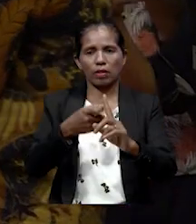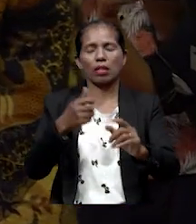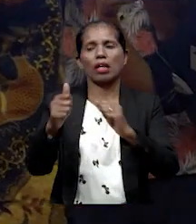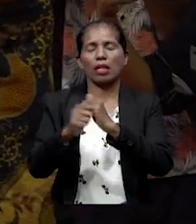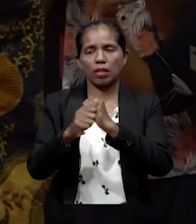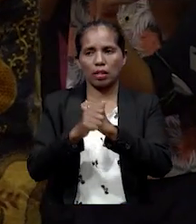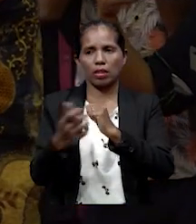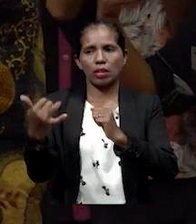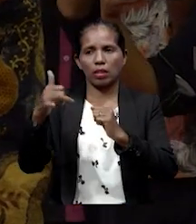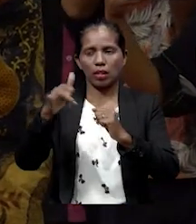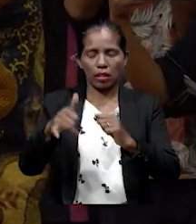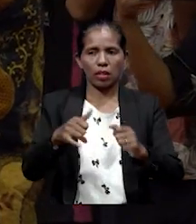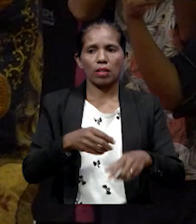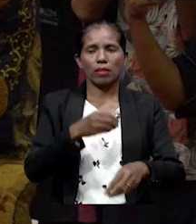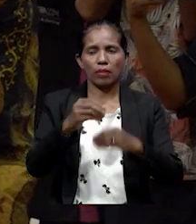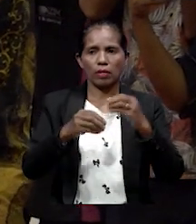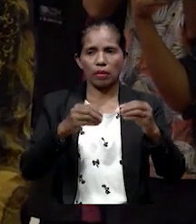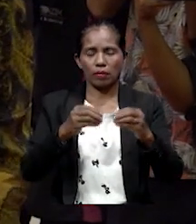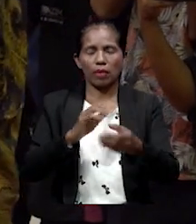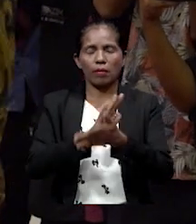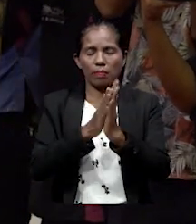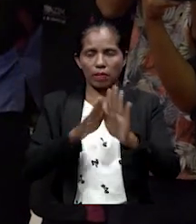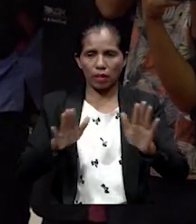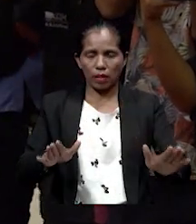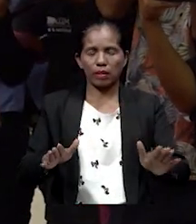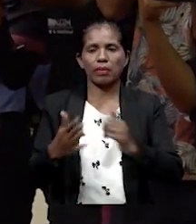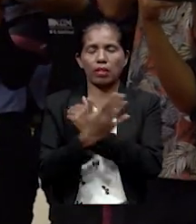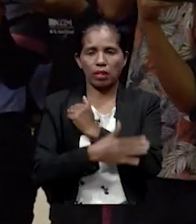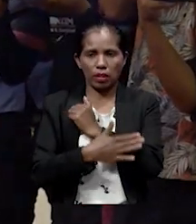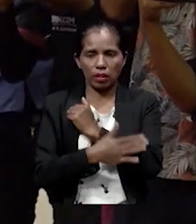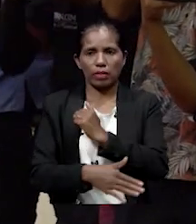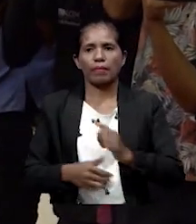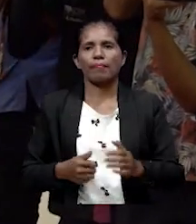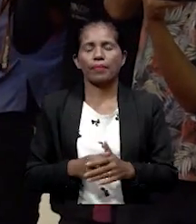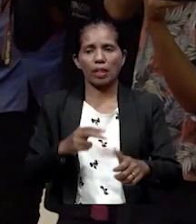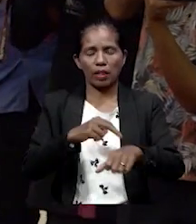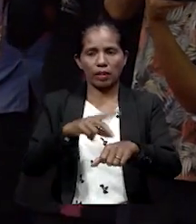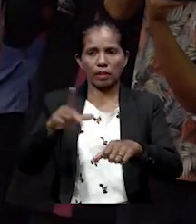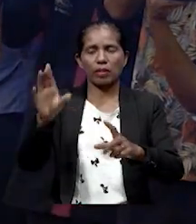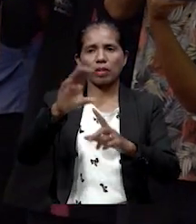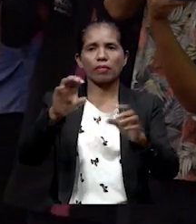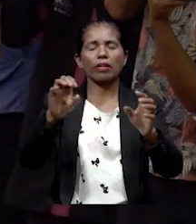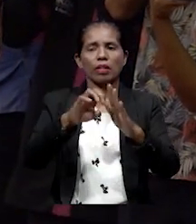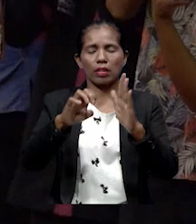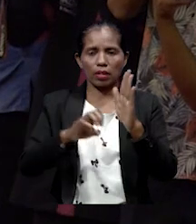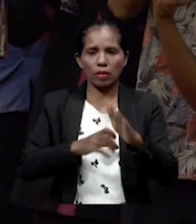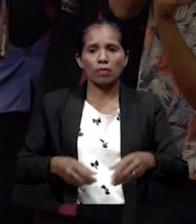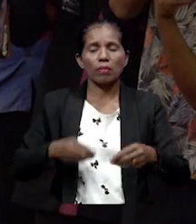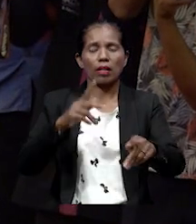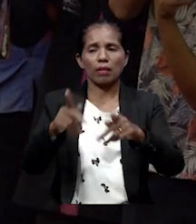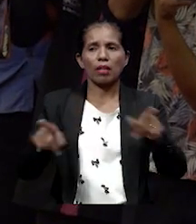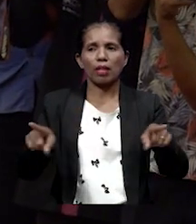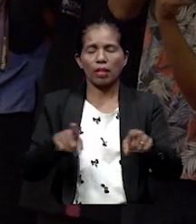Sira, o modo significativo da paz no estabilidade nacional. Chefe de Estado condecora atleta Sira uma medalha mérito